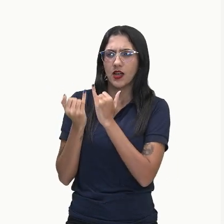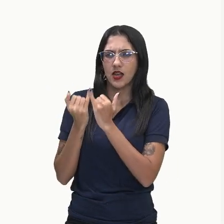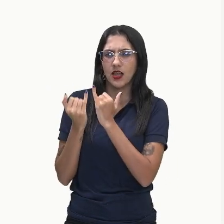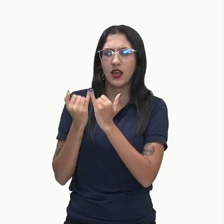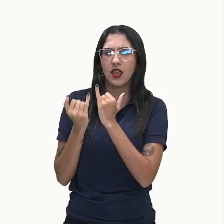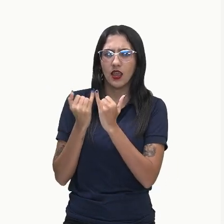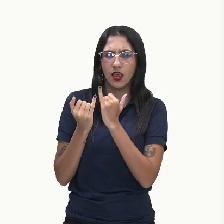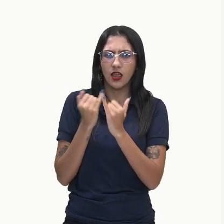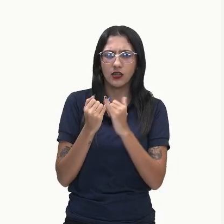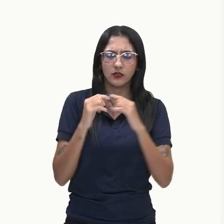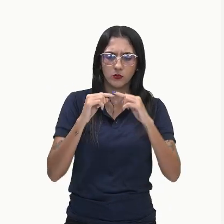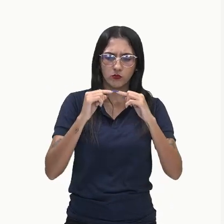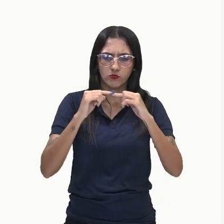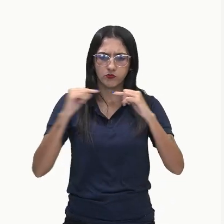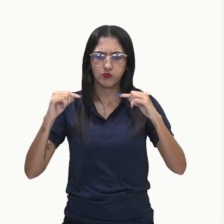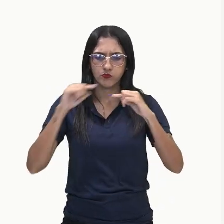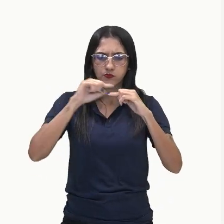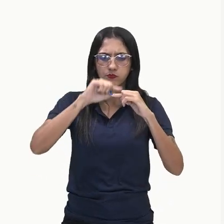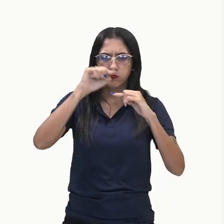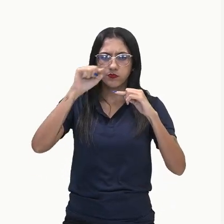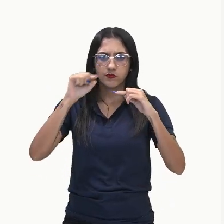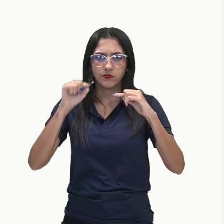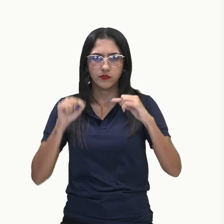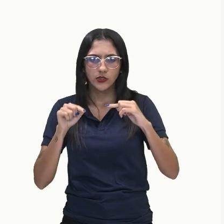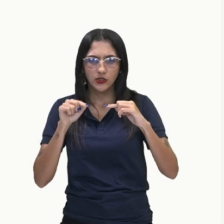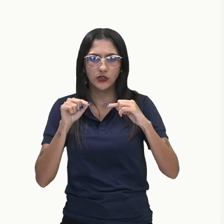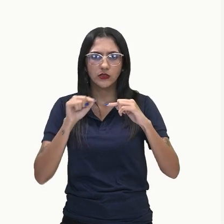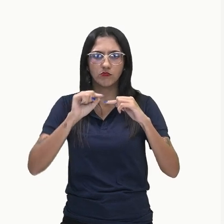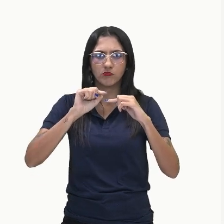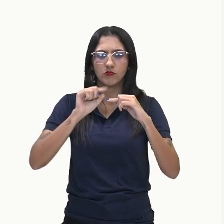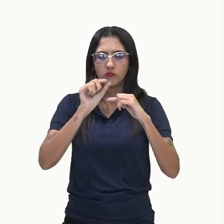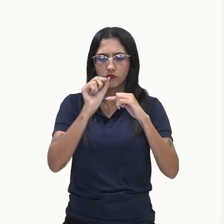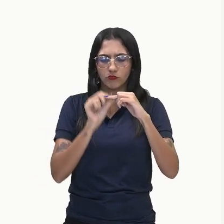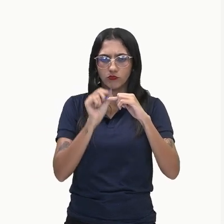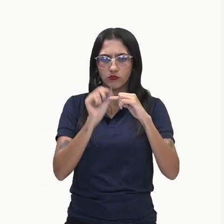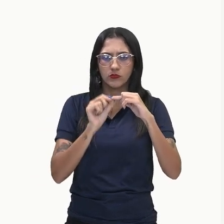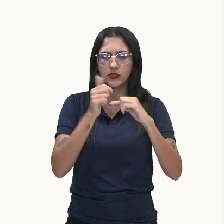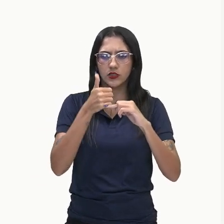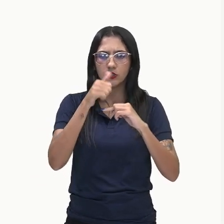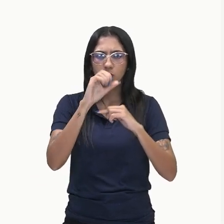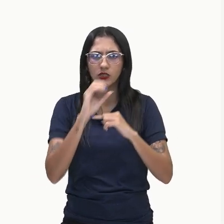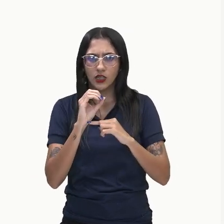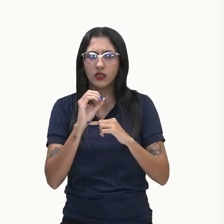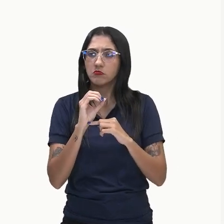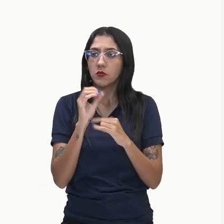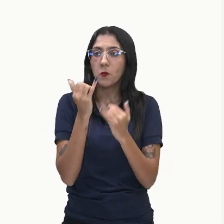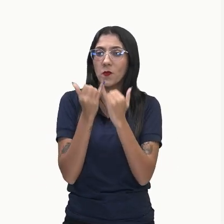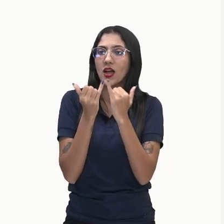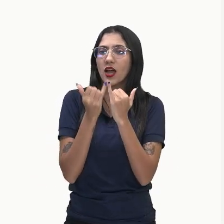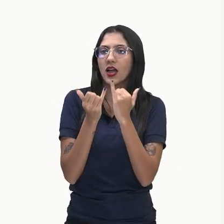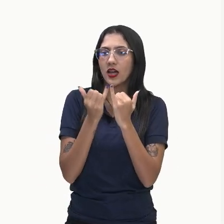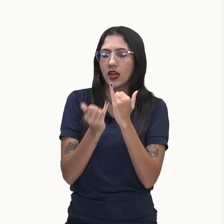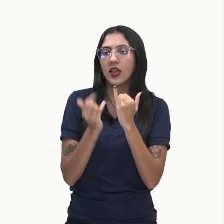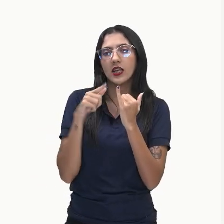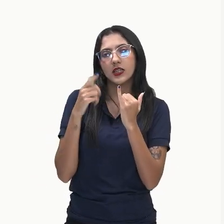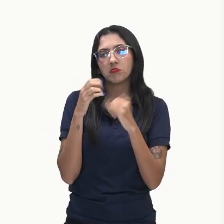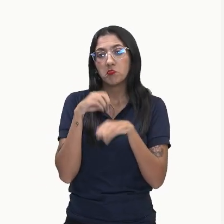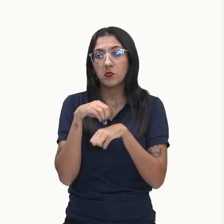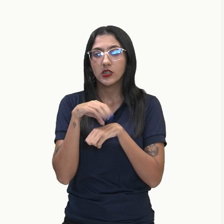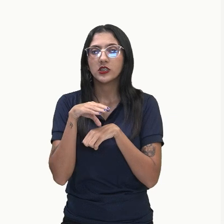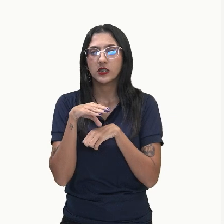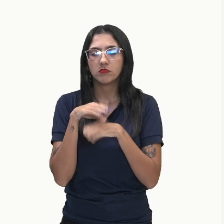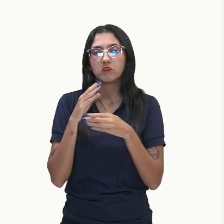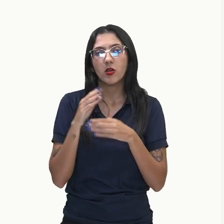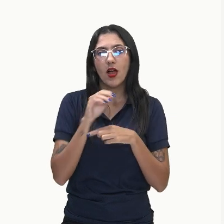ângulo A, B e C, não é? Quando se uniram, formou, né? Os ângulos A, B e C se